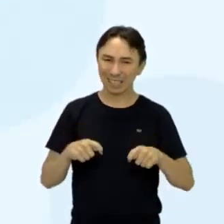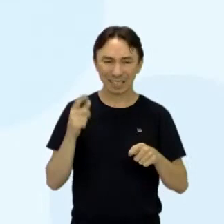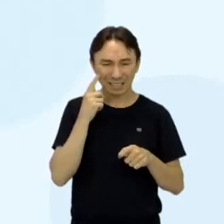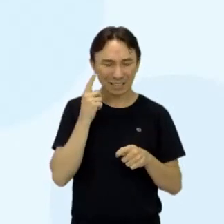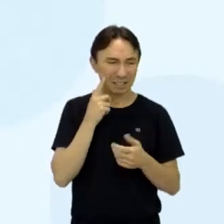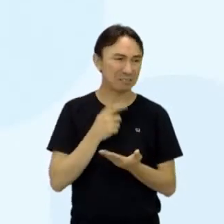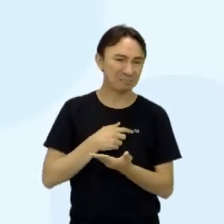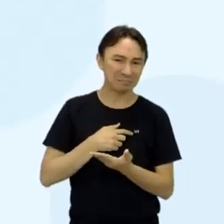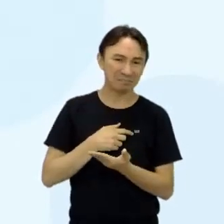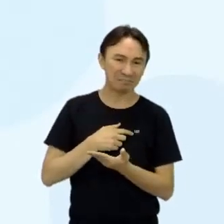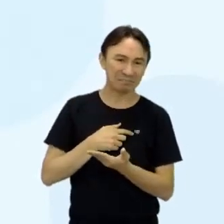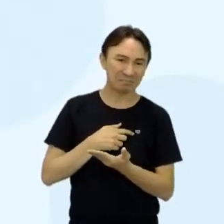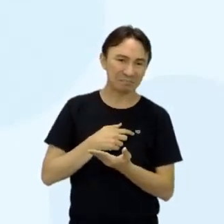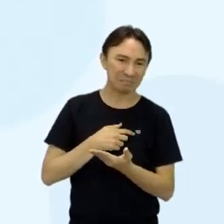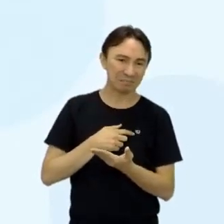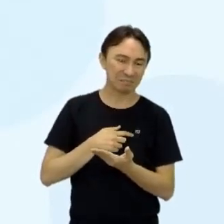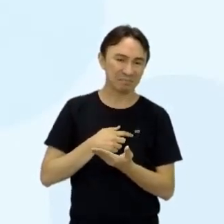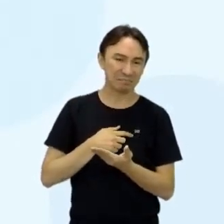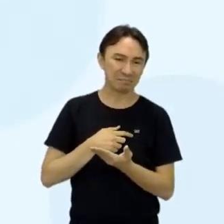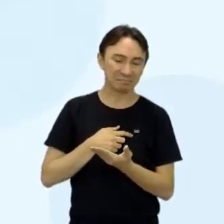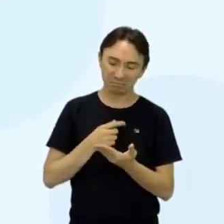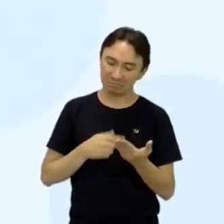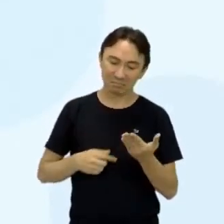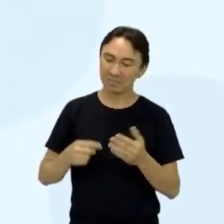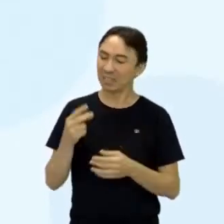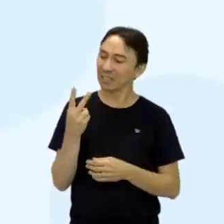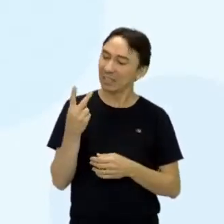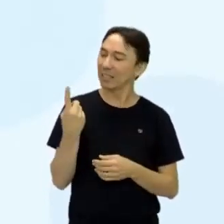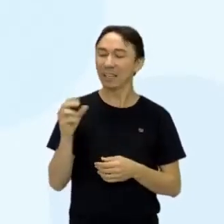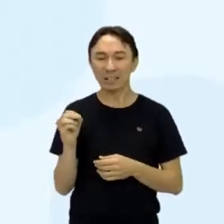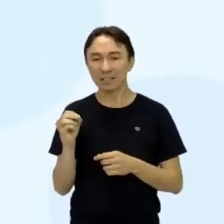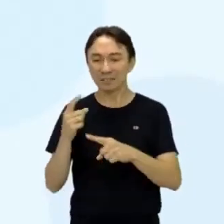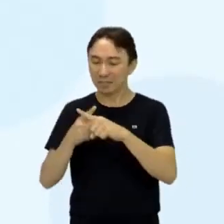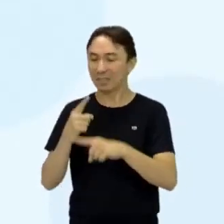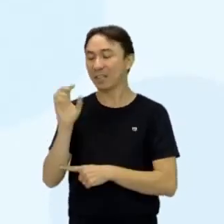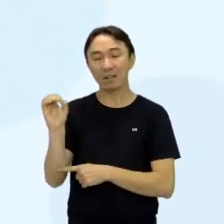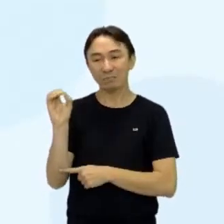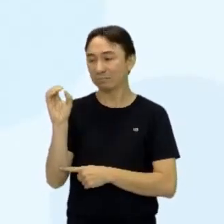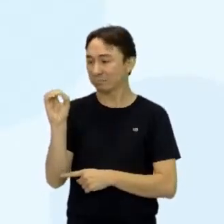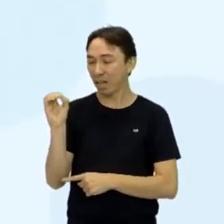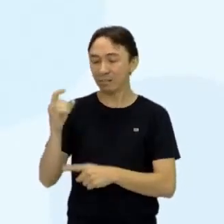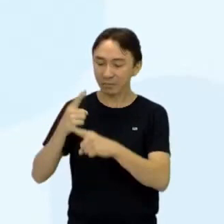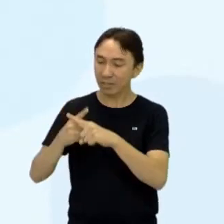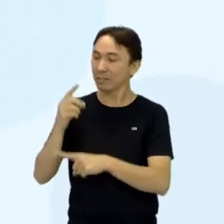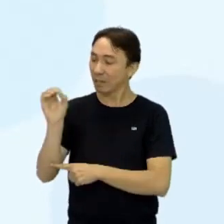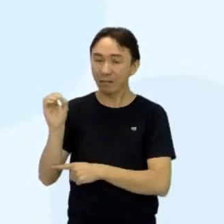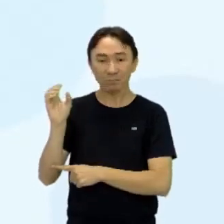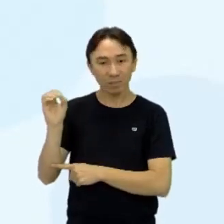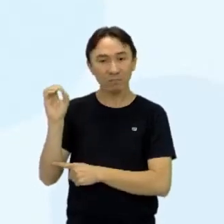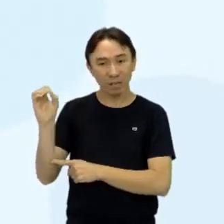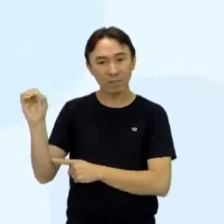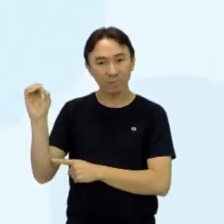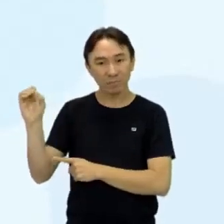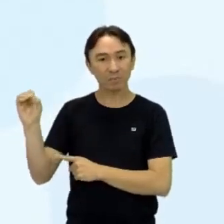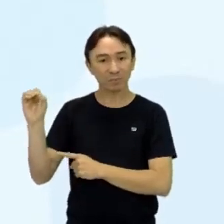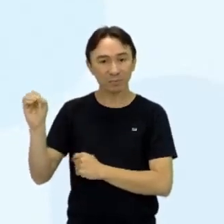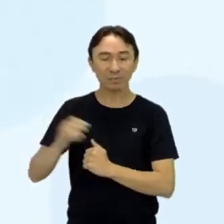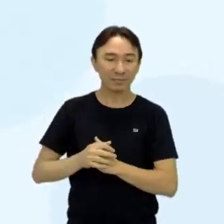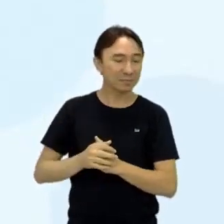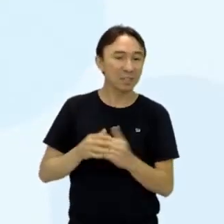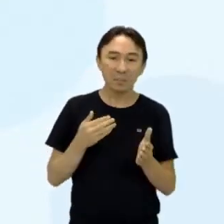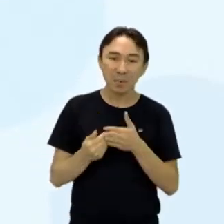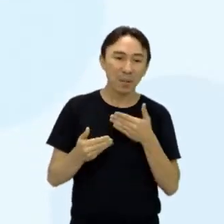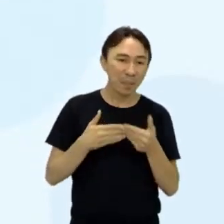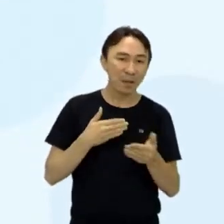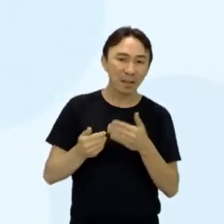10? 10 vezes 0, 10, 10 vezes 0, 0, 2 tira 0, 2. Repare que não importa o número